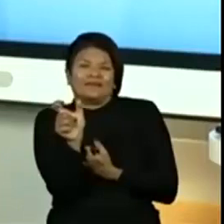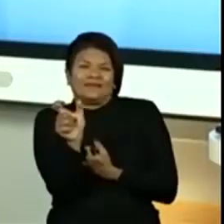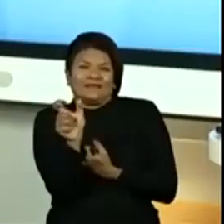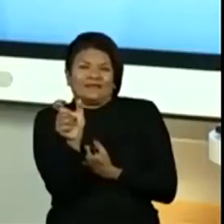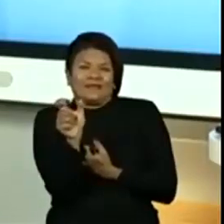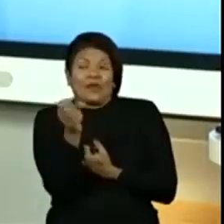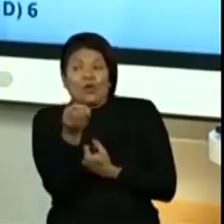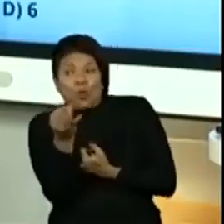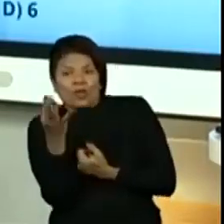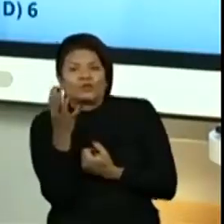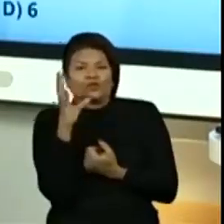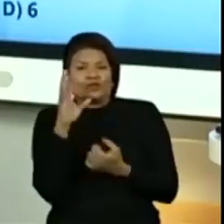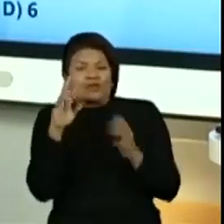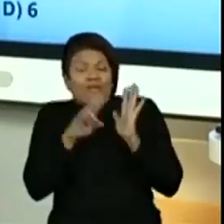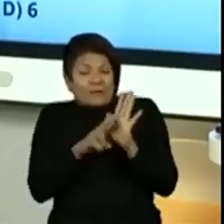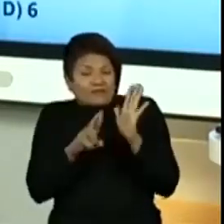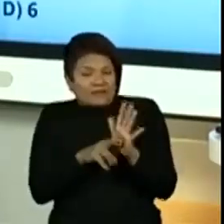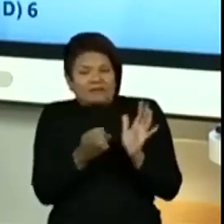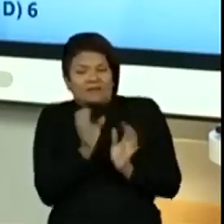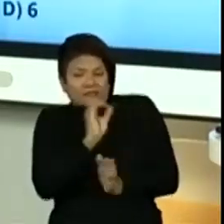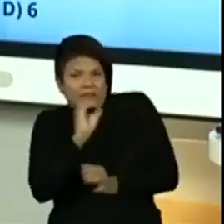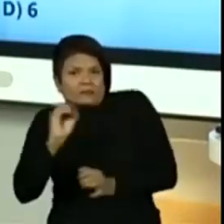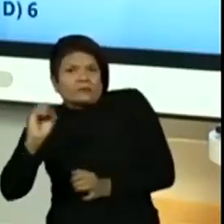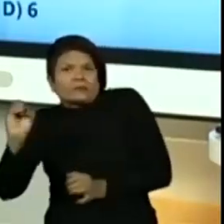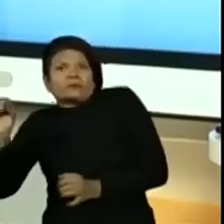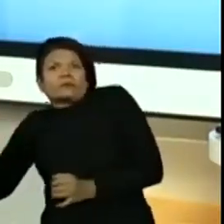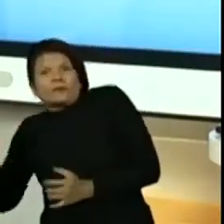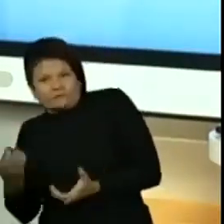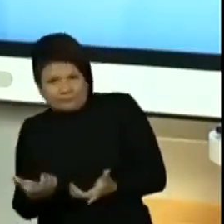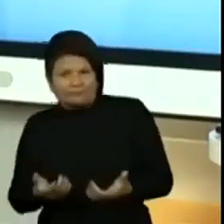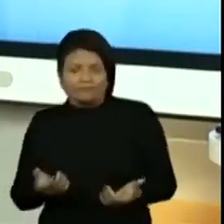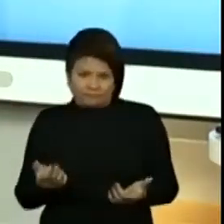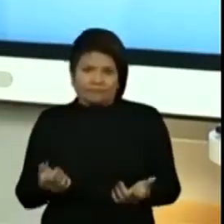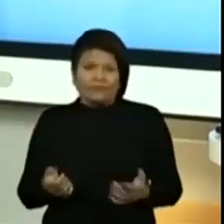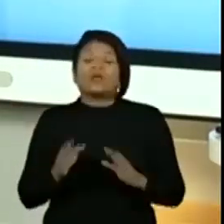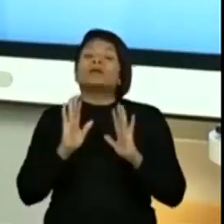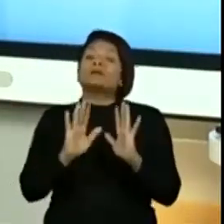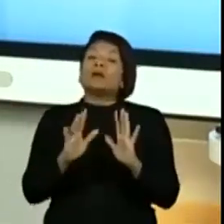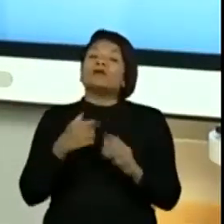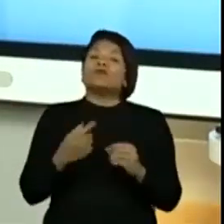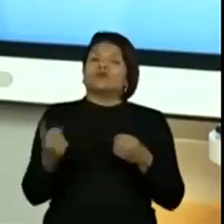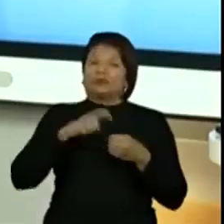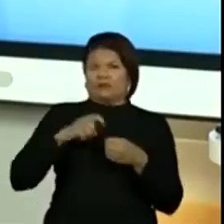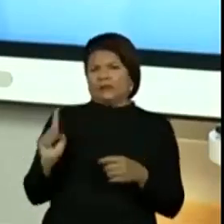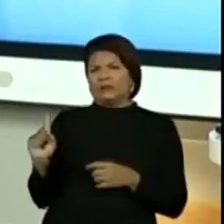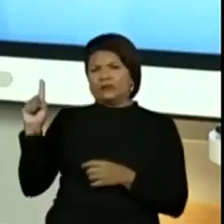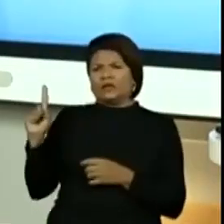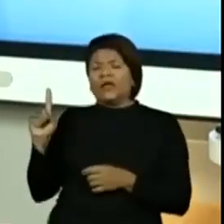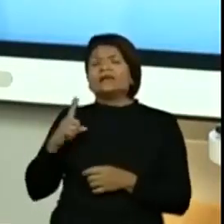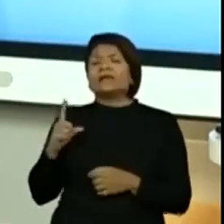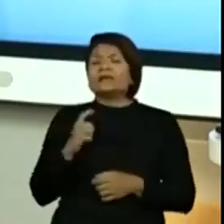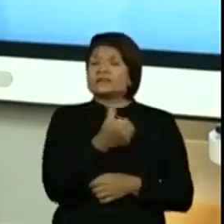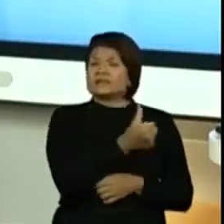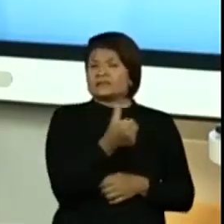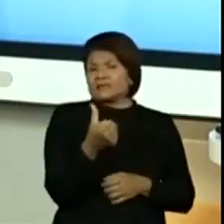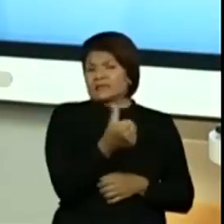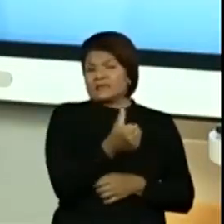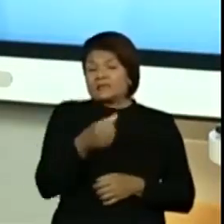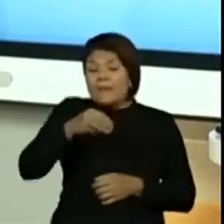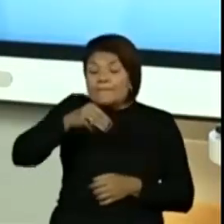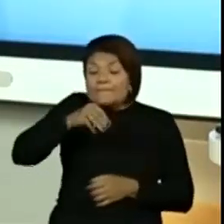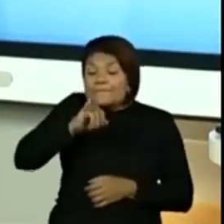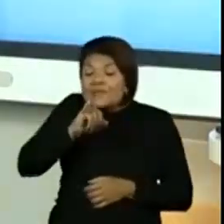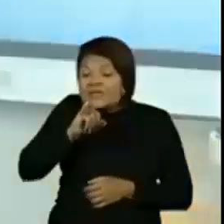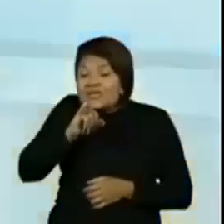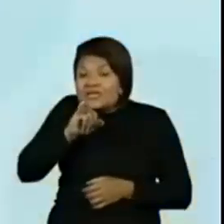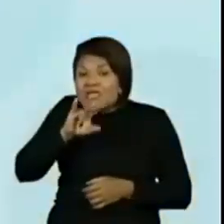numeral, aonde ele está inserido, ok? Então, voltando lá, o que eu tenho aqui? 66 milhões. Ele